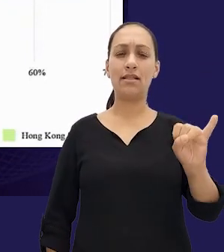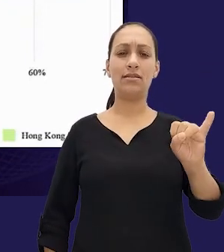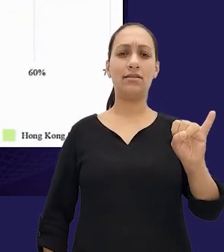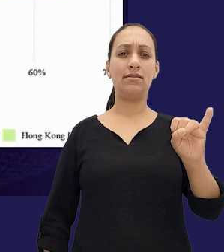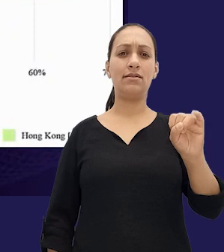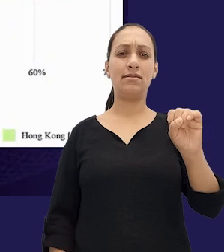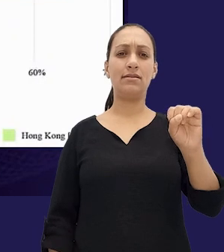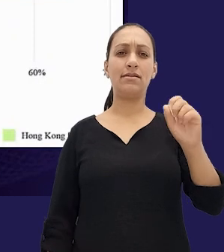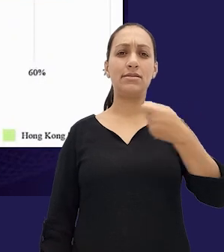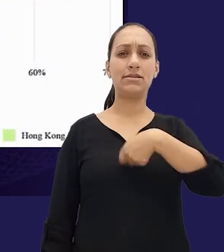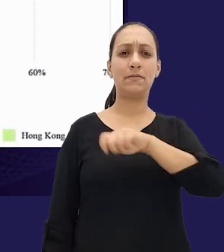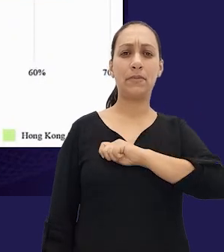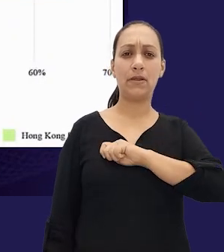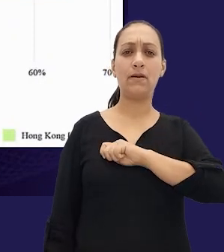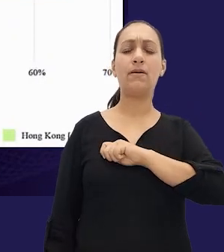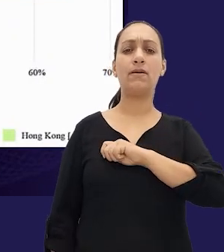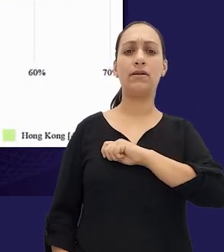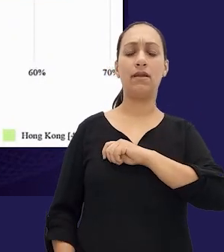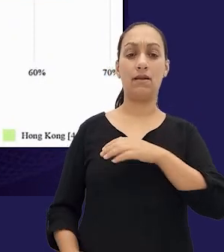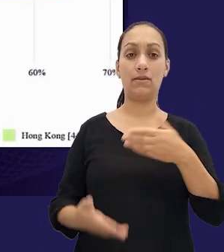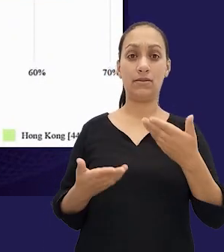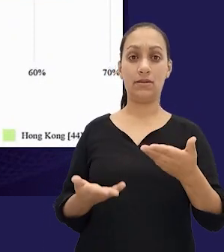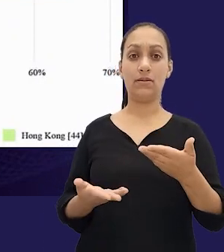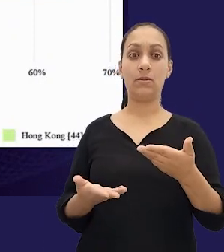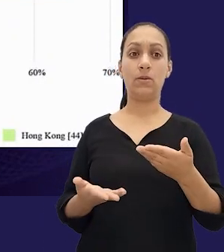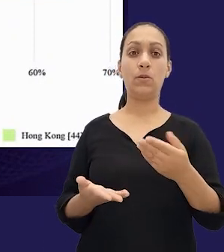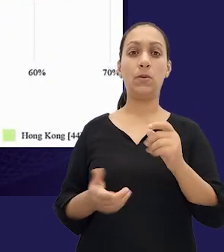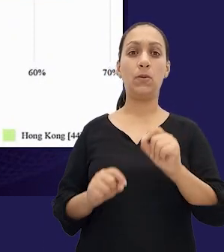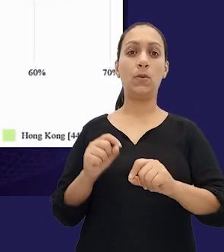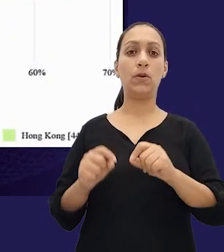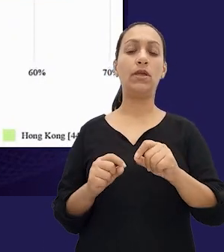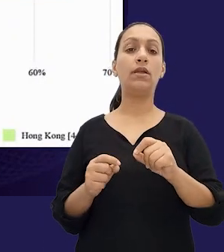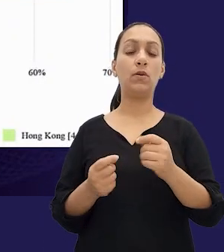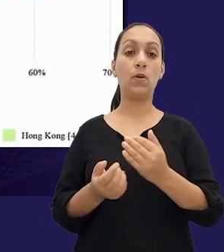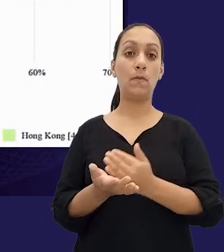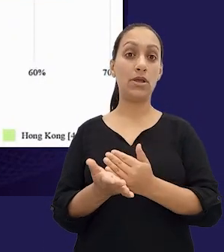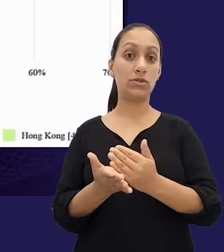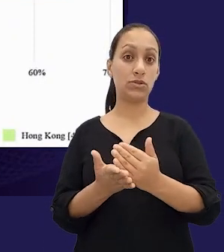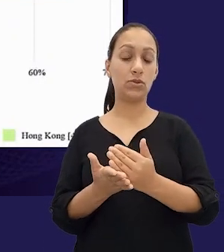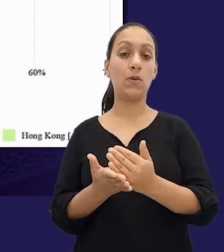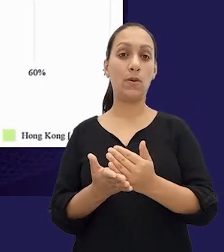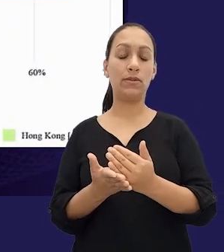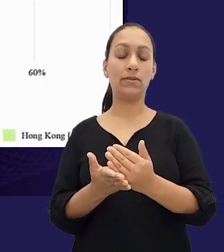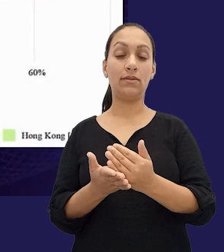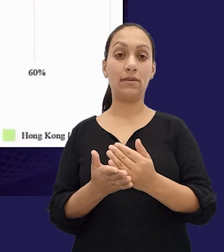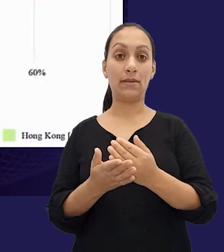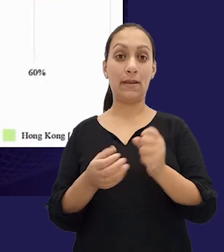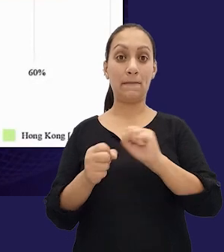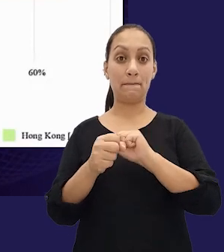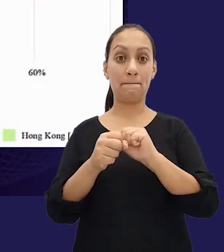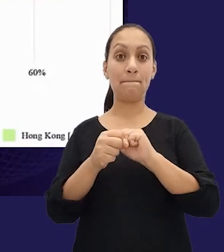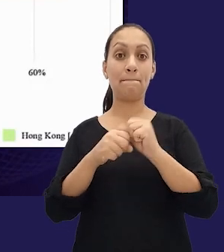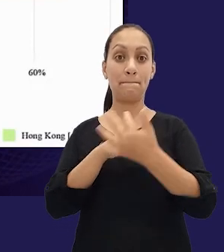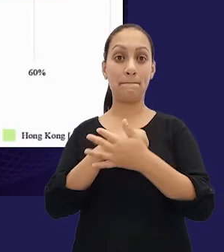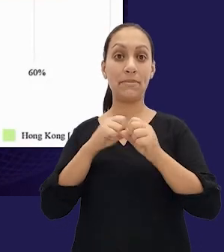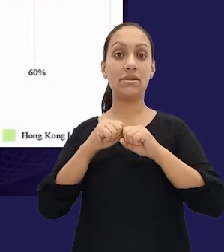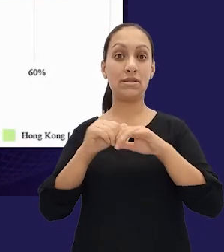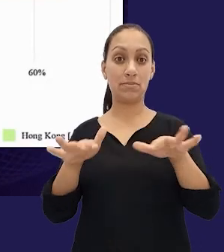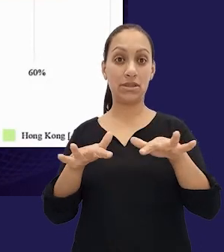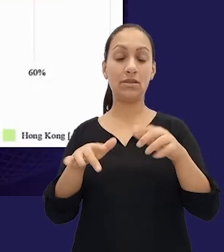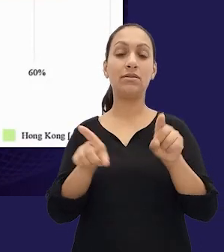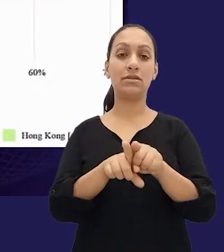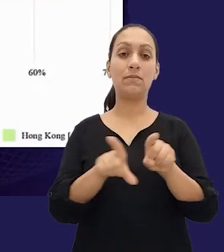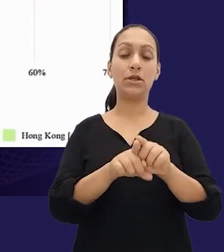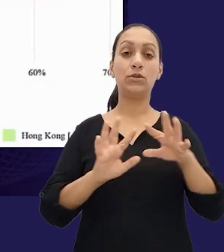Wuhan, que foi o epicentro inicial, né, da pandemia, e todos eles,